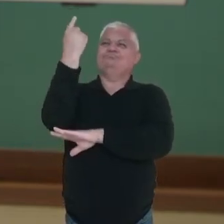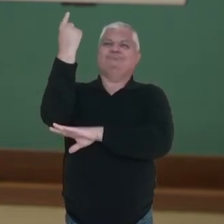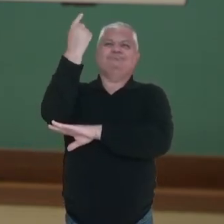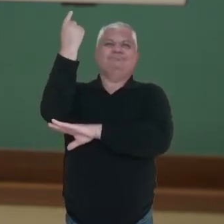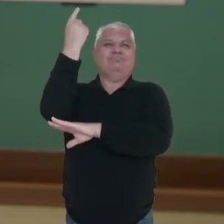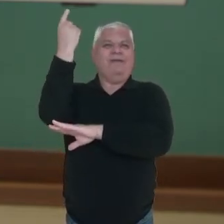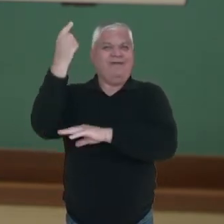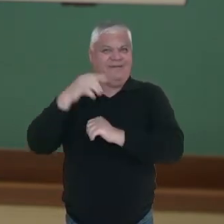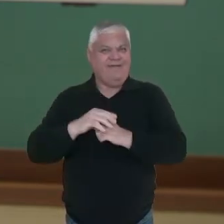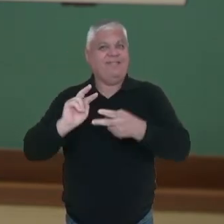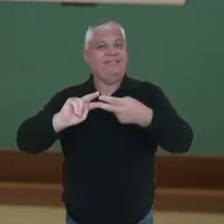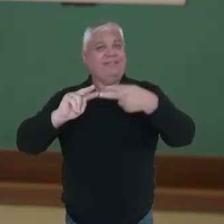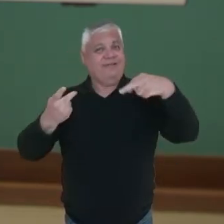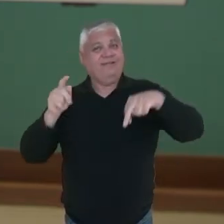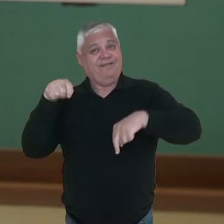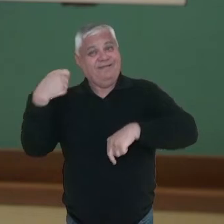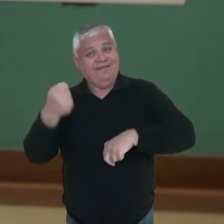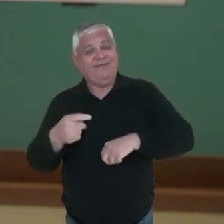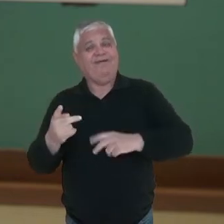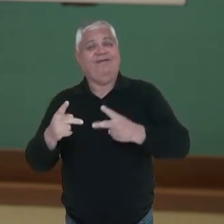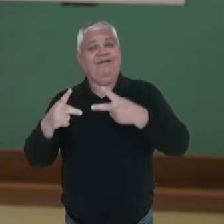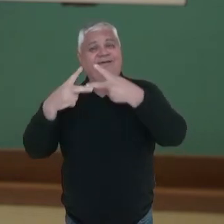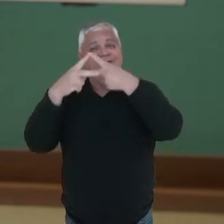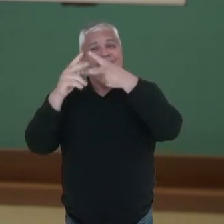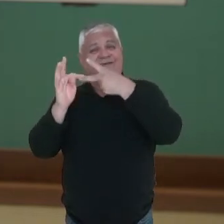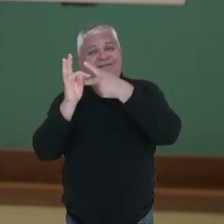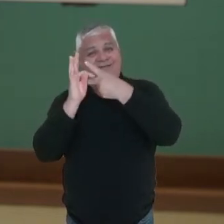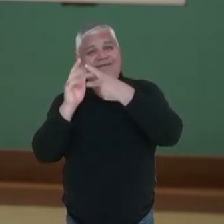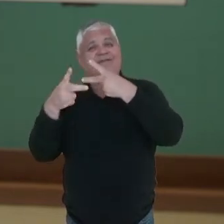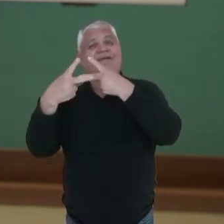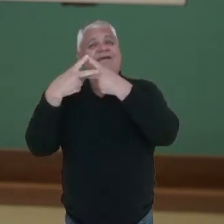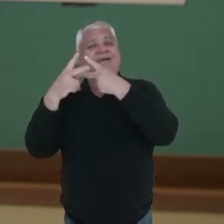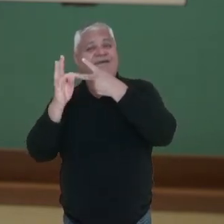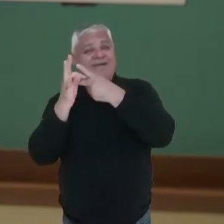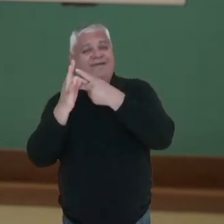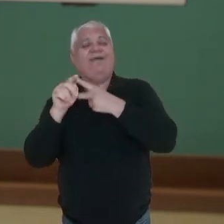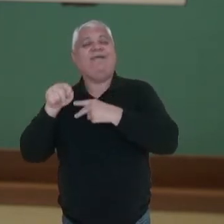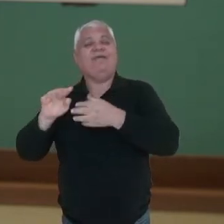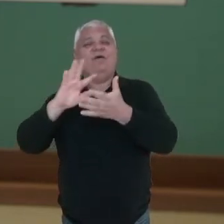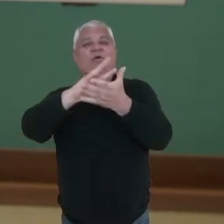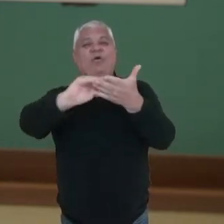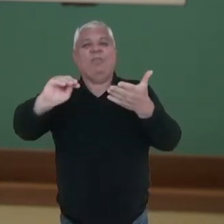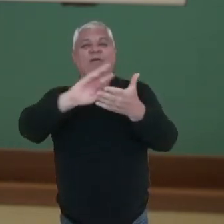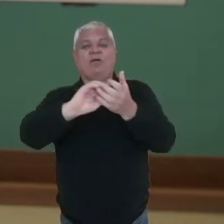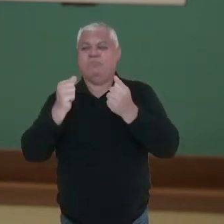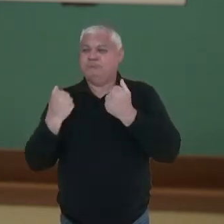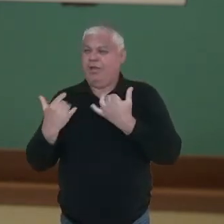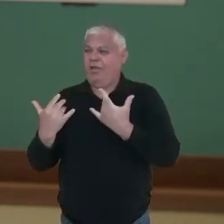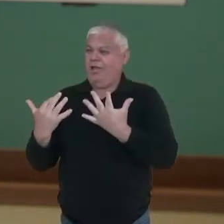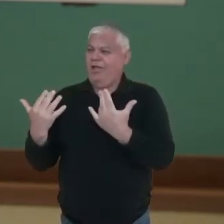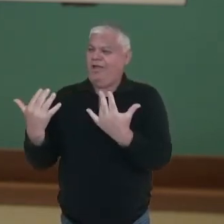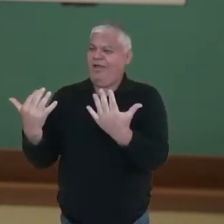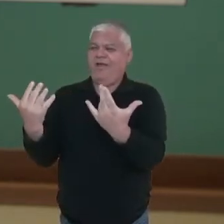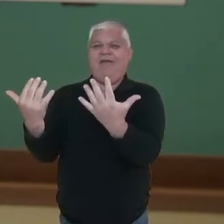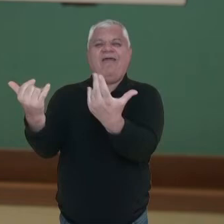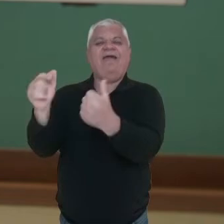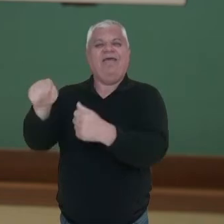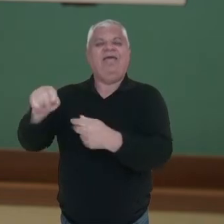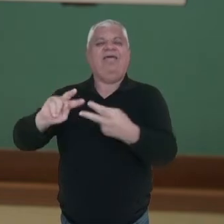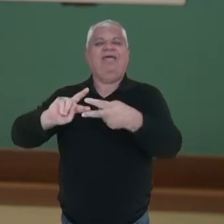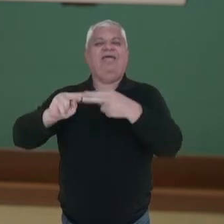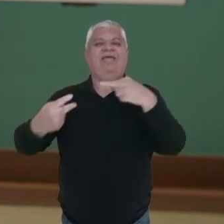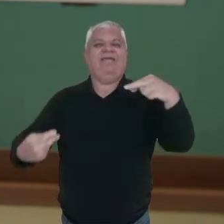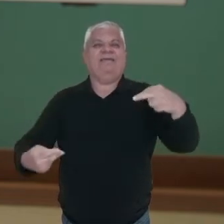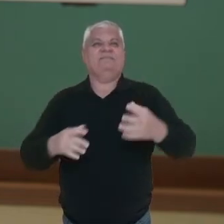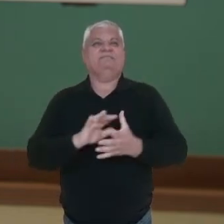uma planta transgênica. Faço cópias dessas plantas, todas elas são transgênicas, receberam um gene de